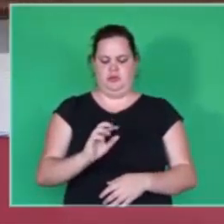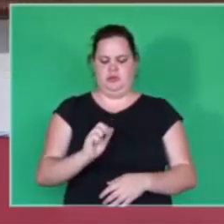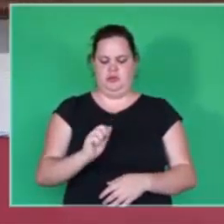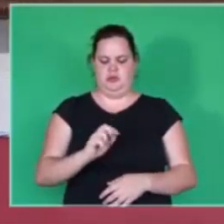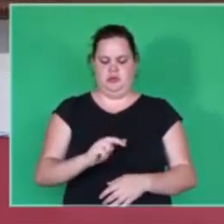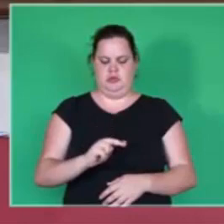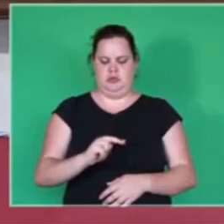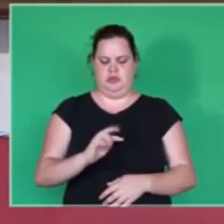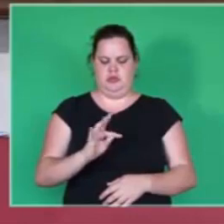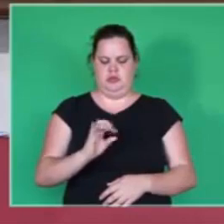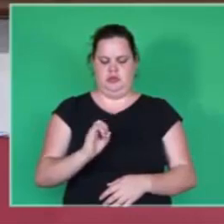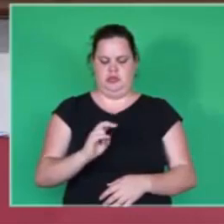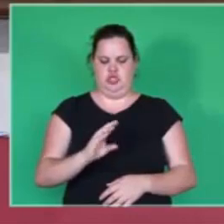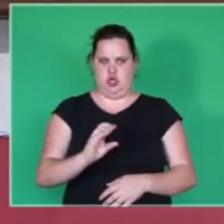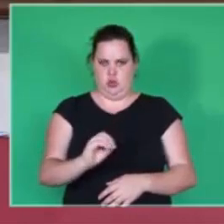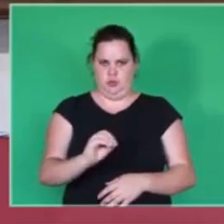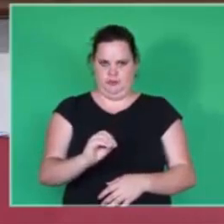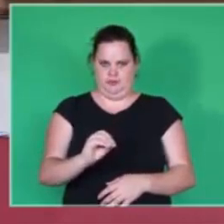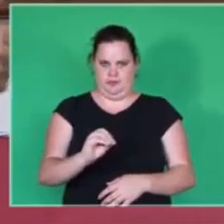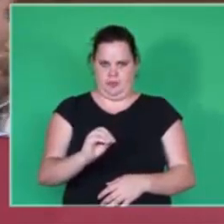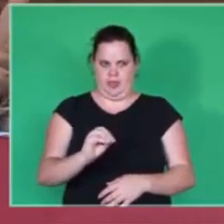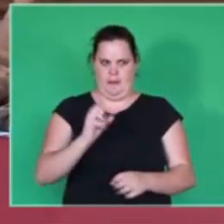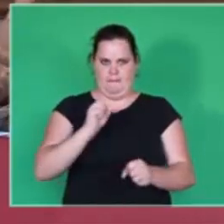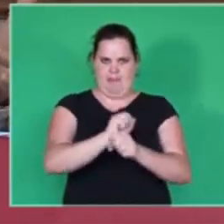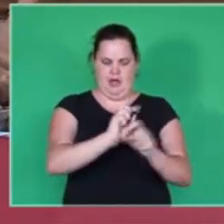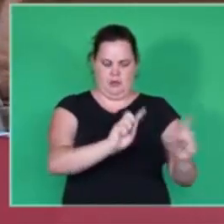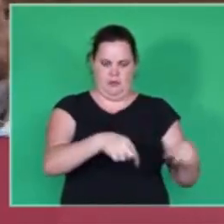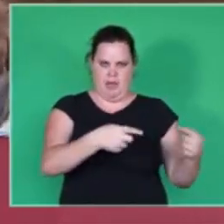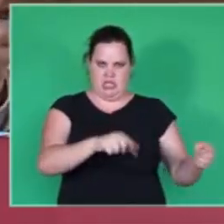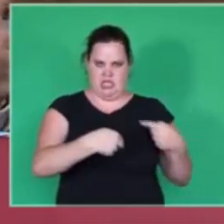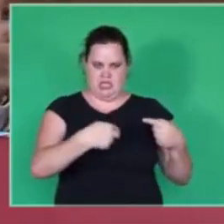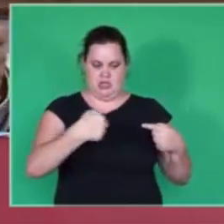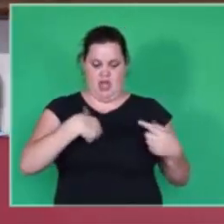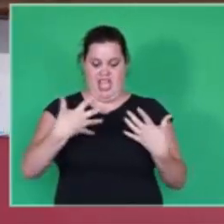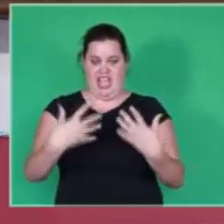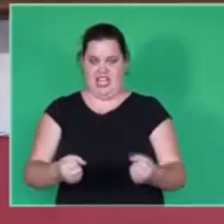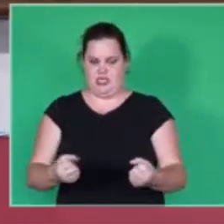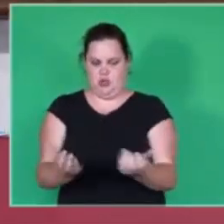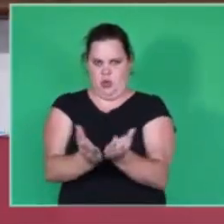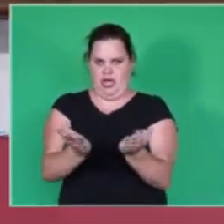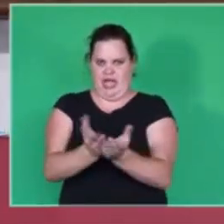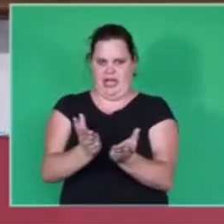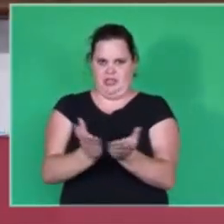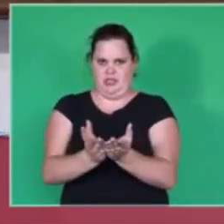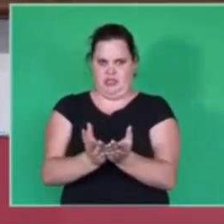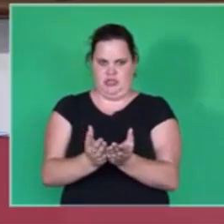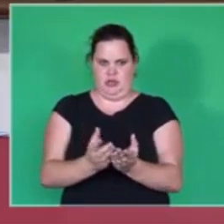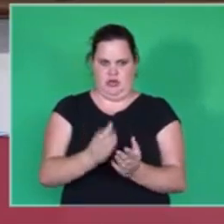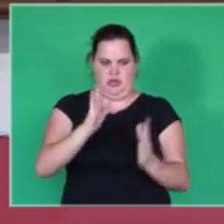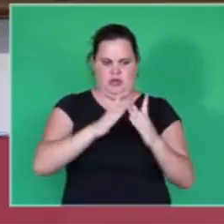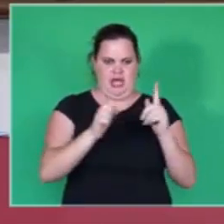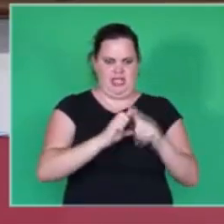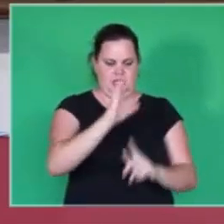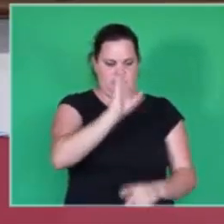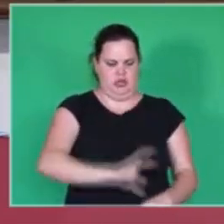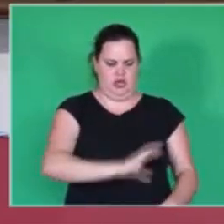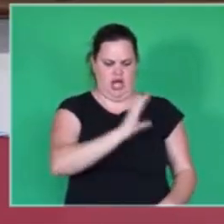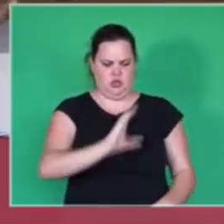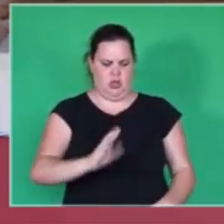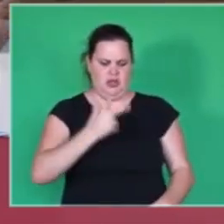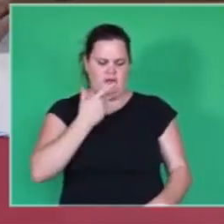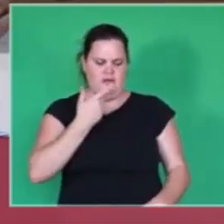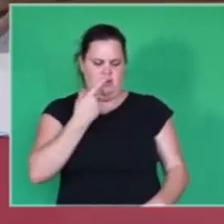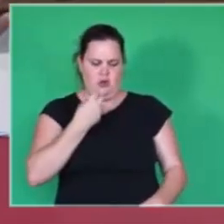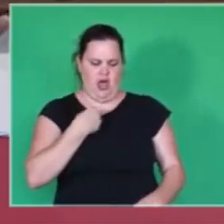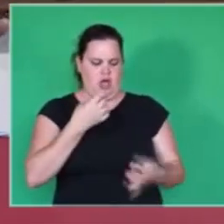e aceitou os pagãos para serem crentes, cristãos, os pagãos simplesmente saíram do paganismo e não